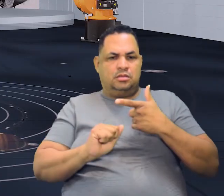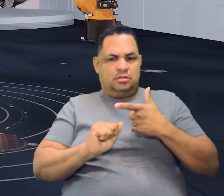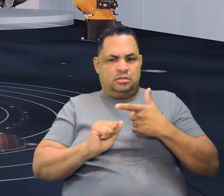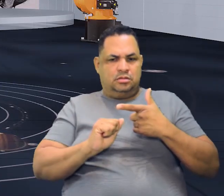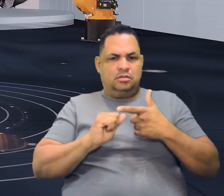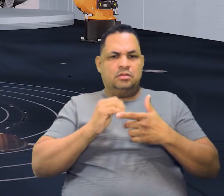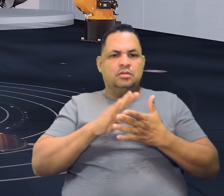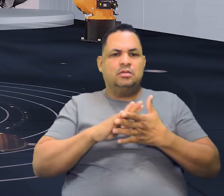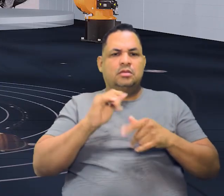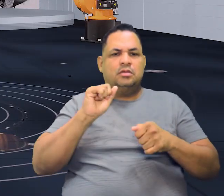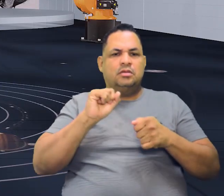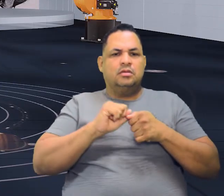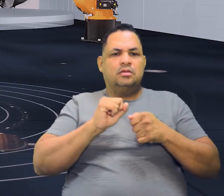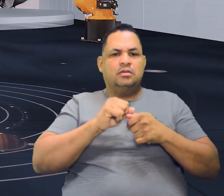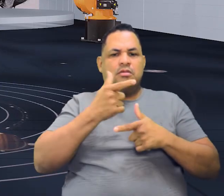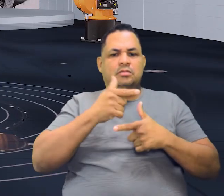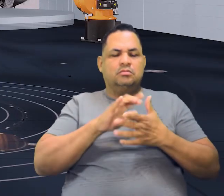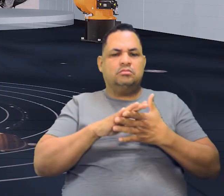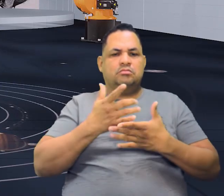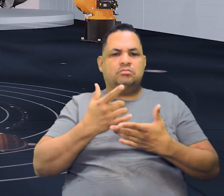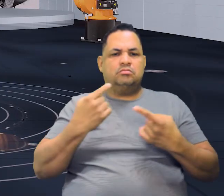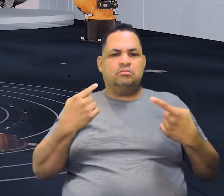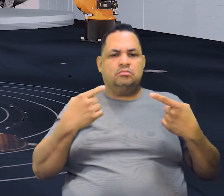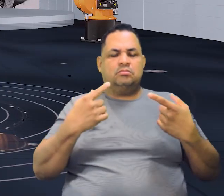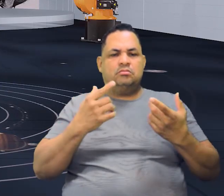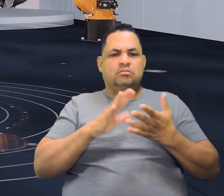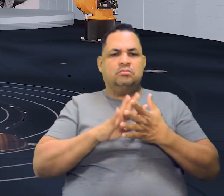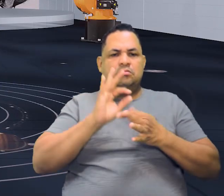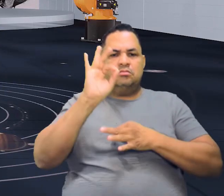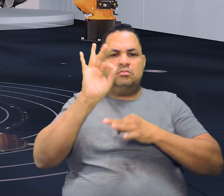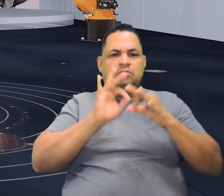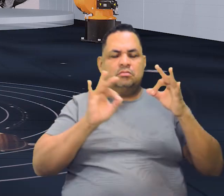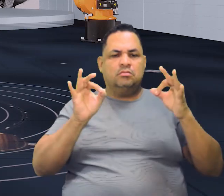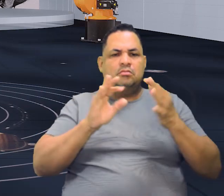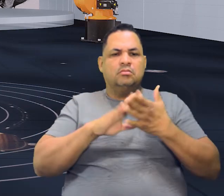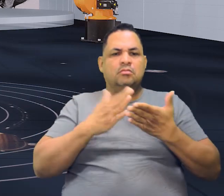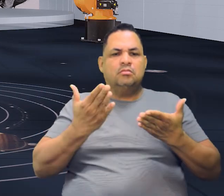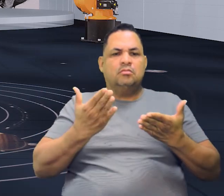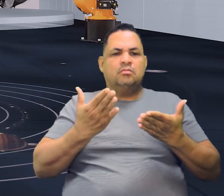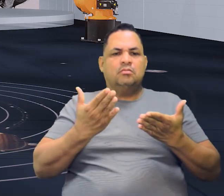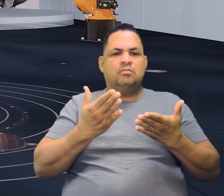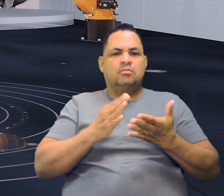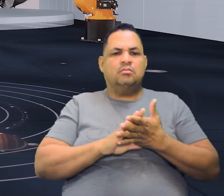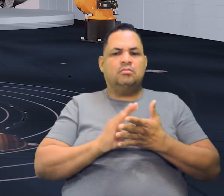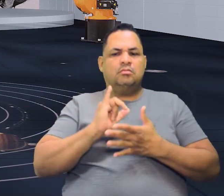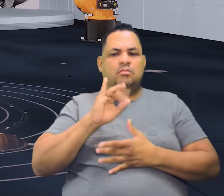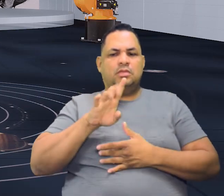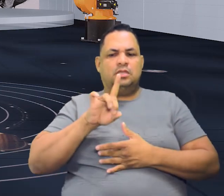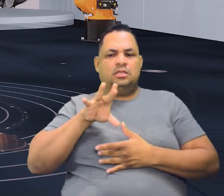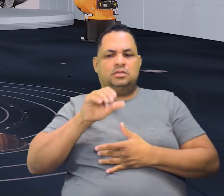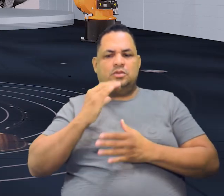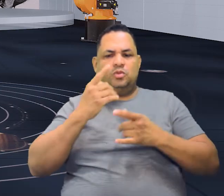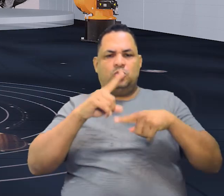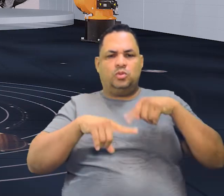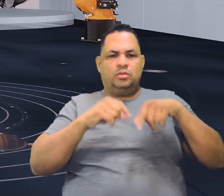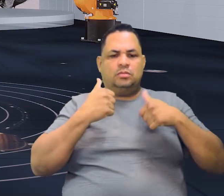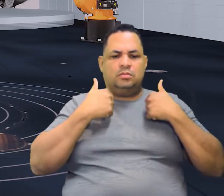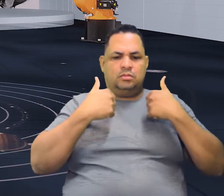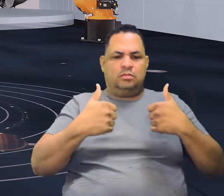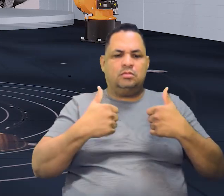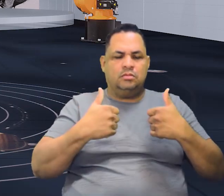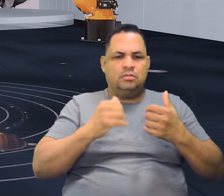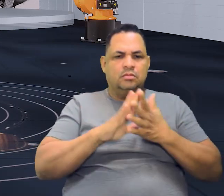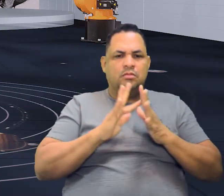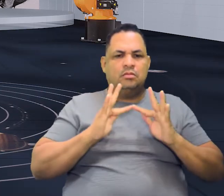tá? Aí você faz essa divisão, você encontra a massa, que mede a questão aí da inércia do corpo. Belezinha,